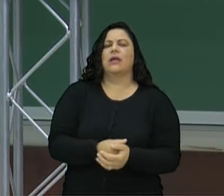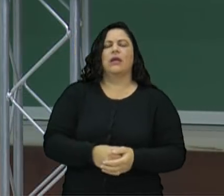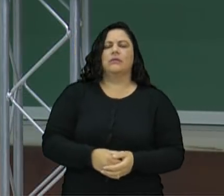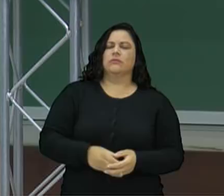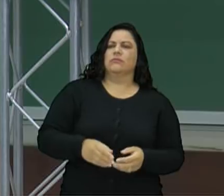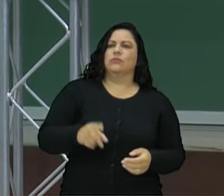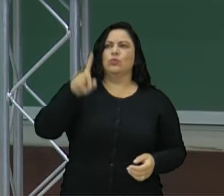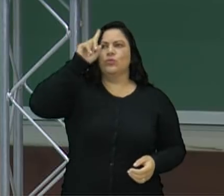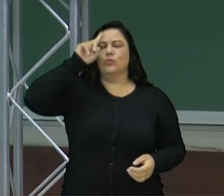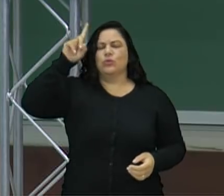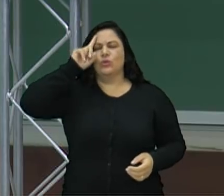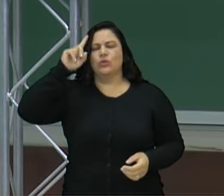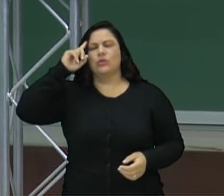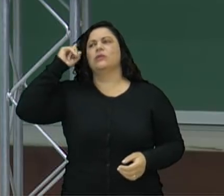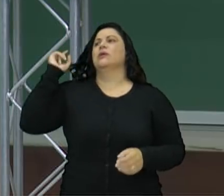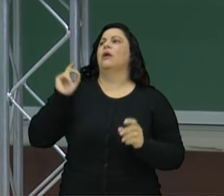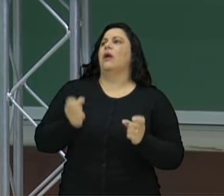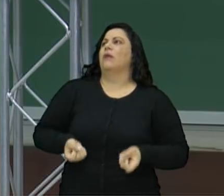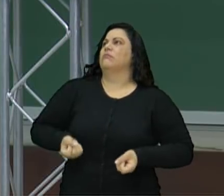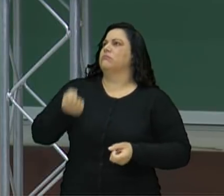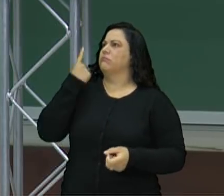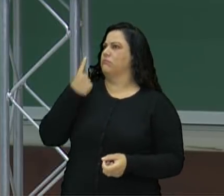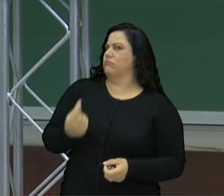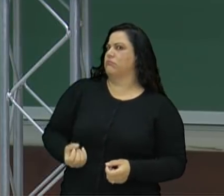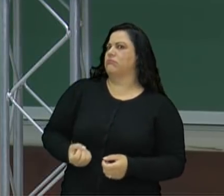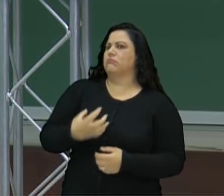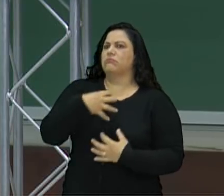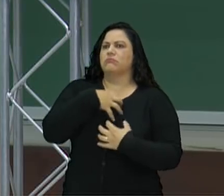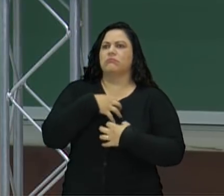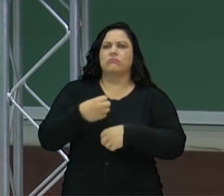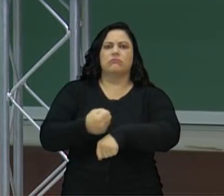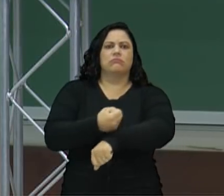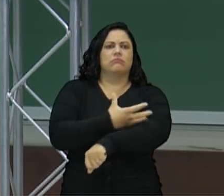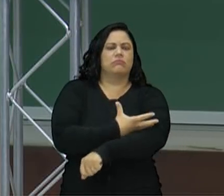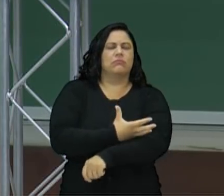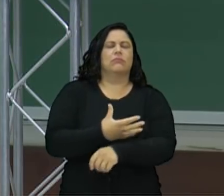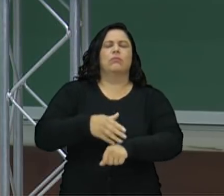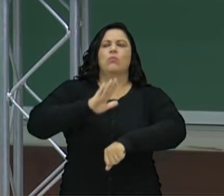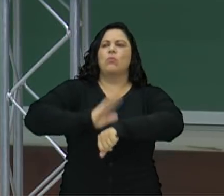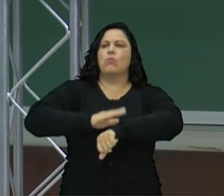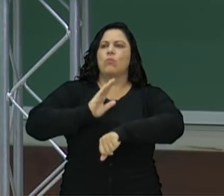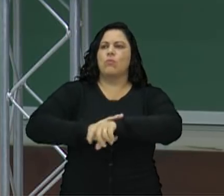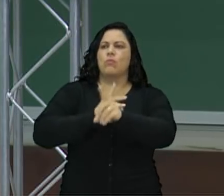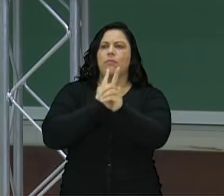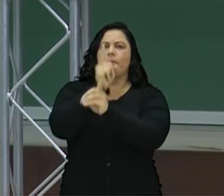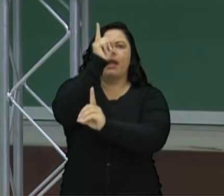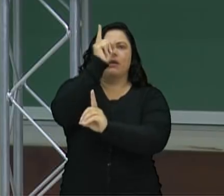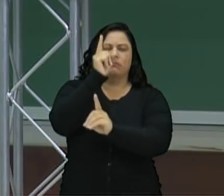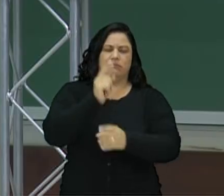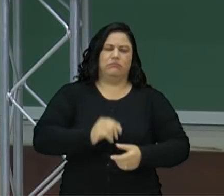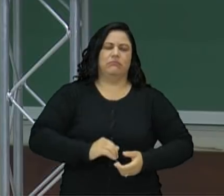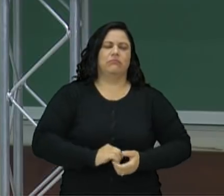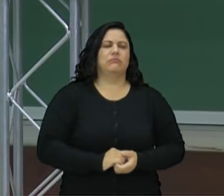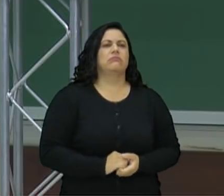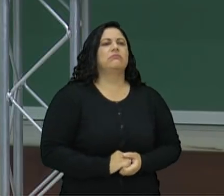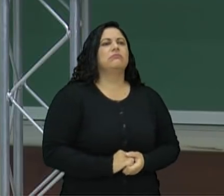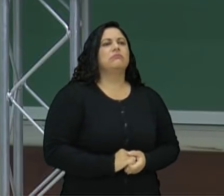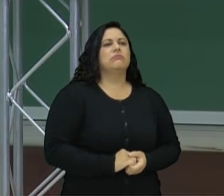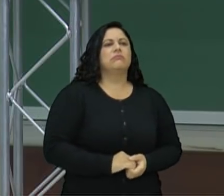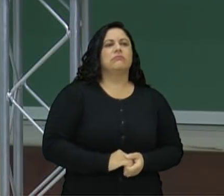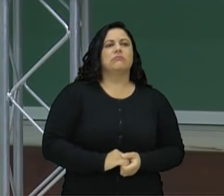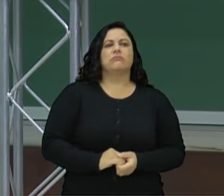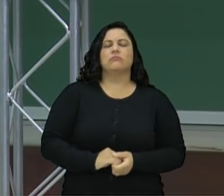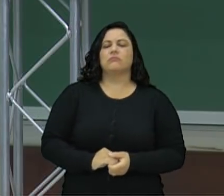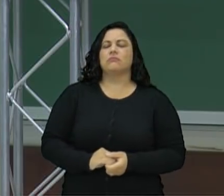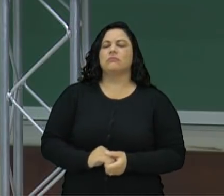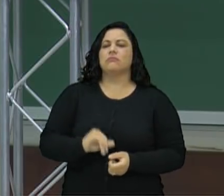repente, causa ali um estranhamento ou uma emoção maior e um momento de descoberta, né? Que se refere a essa epifania. E